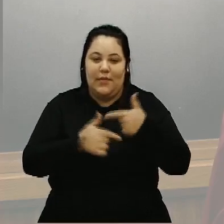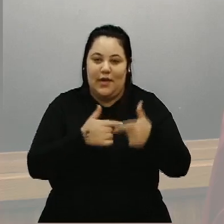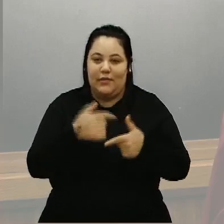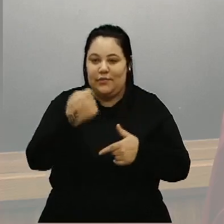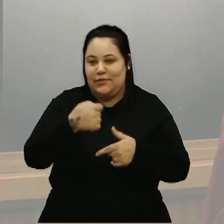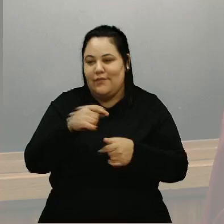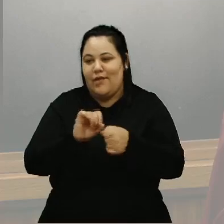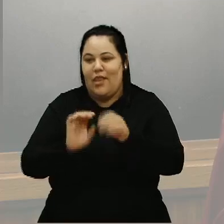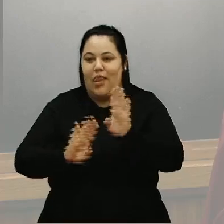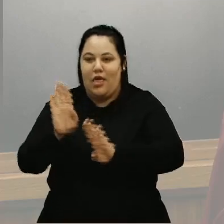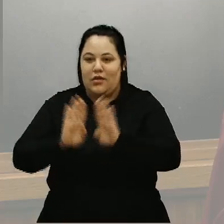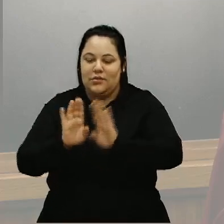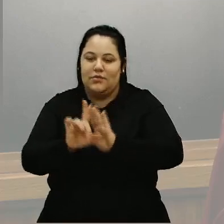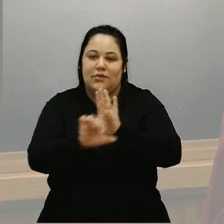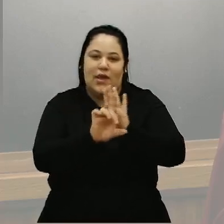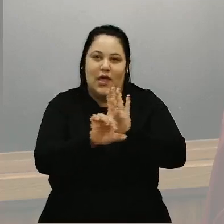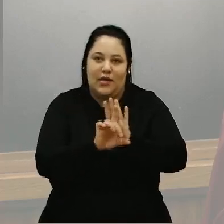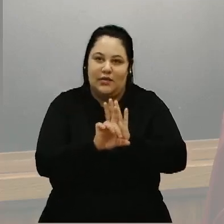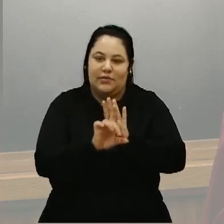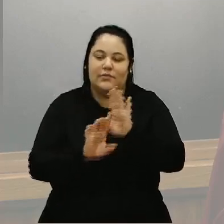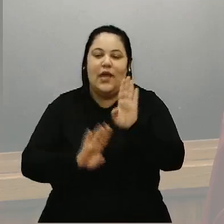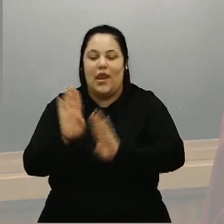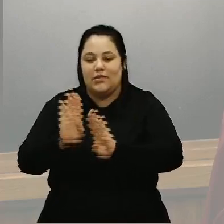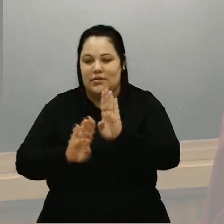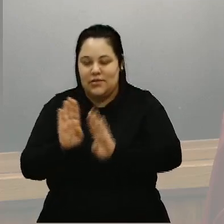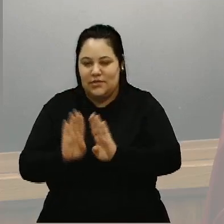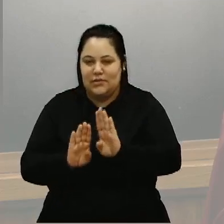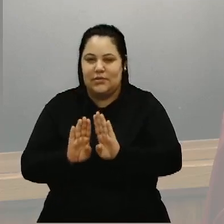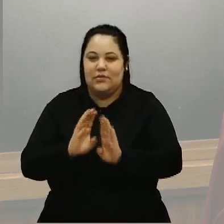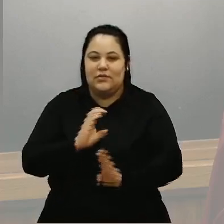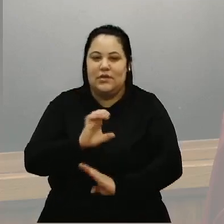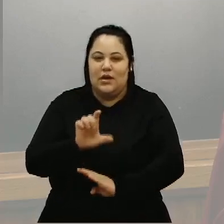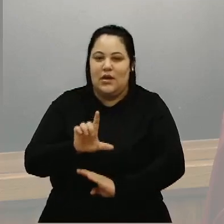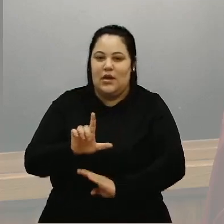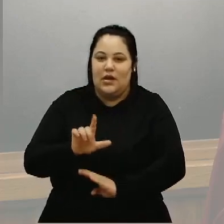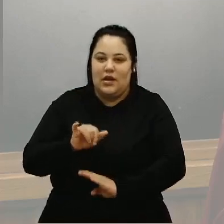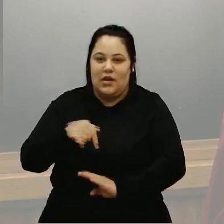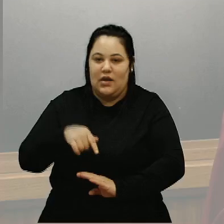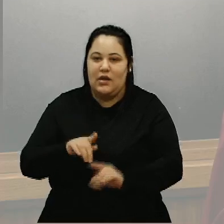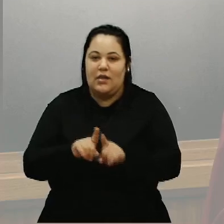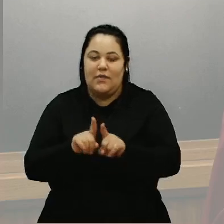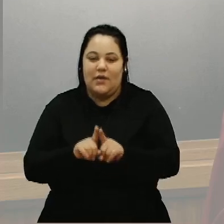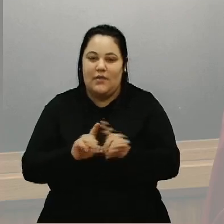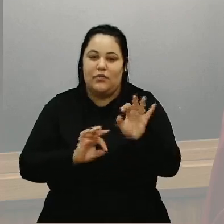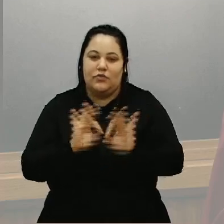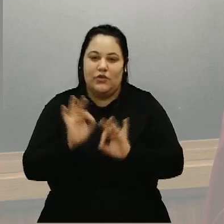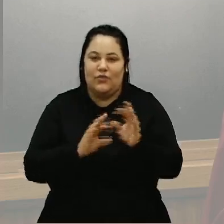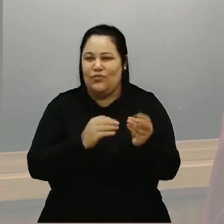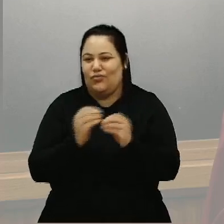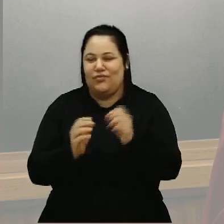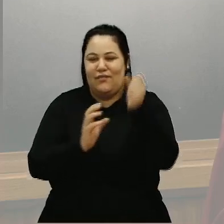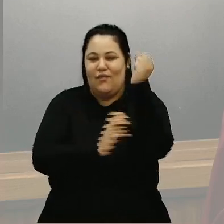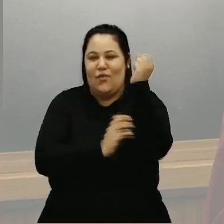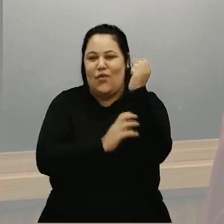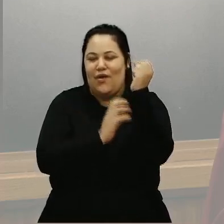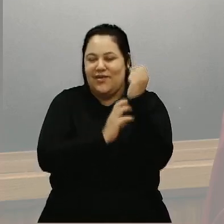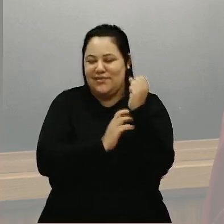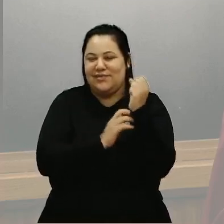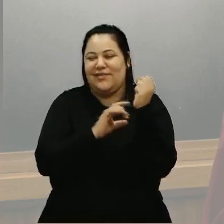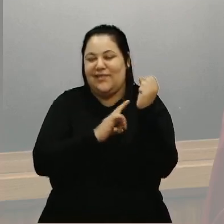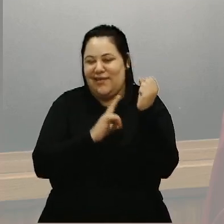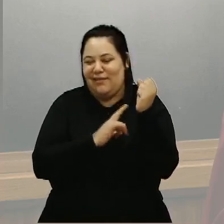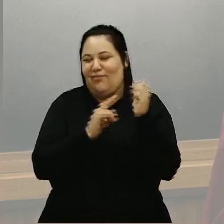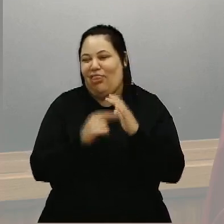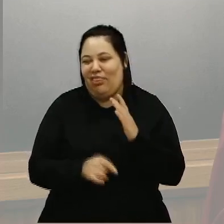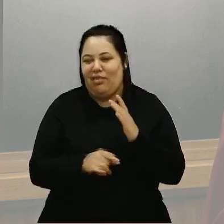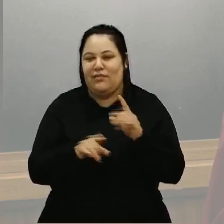licitação da lei, da licitação, da Selic, é um projeto bastante burocrático, demora mais, não